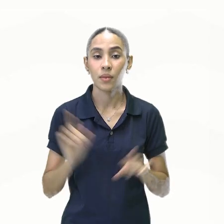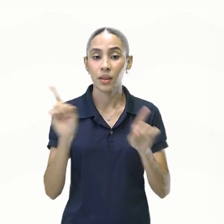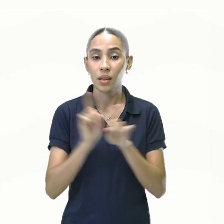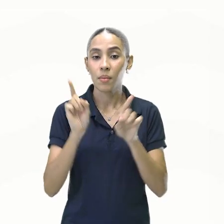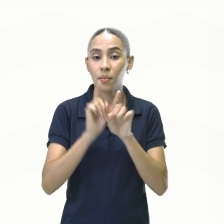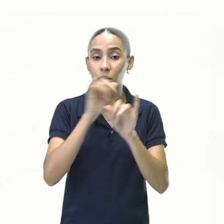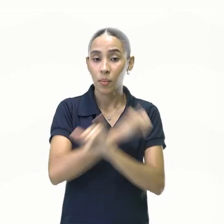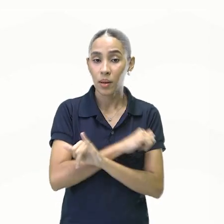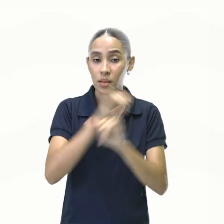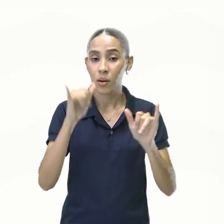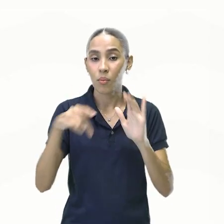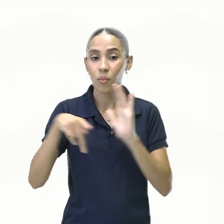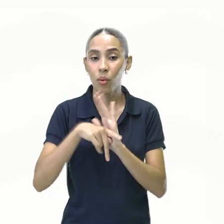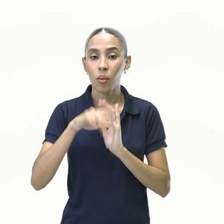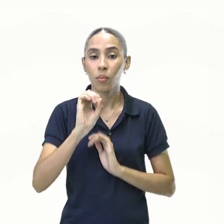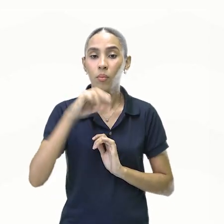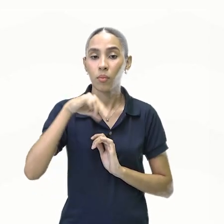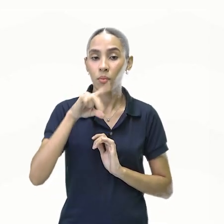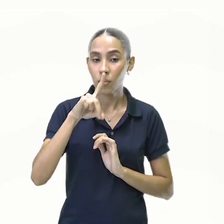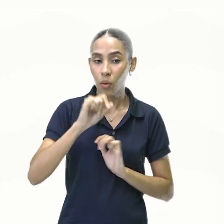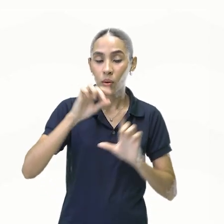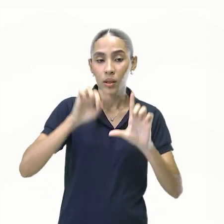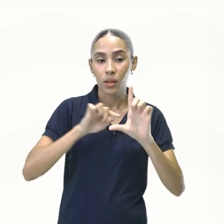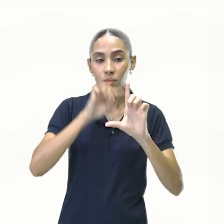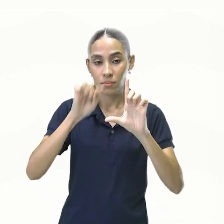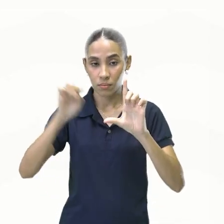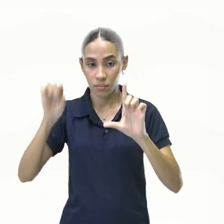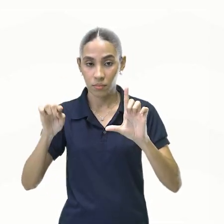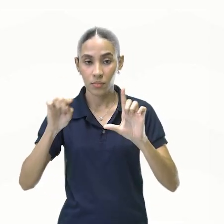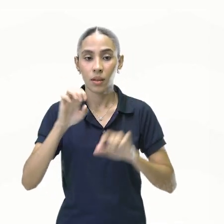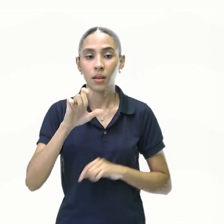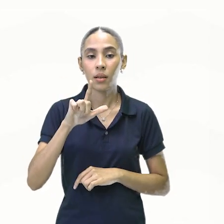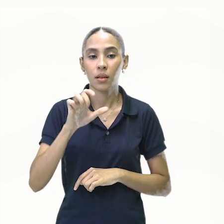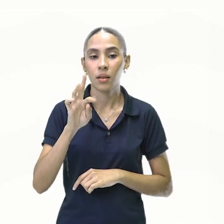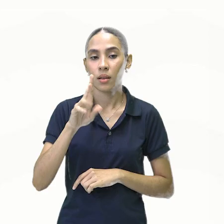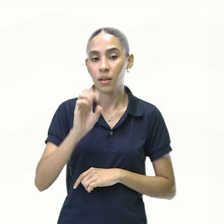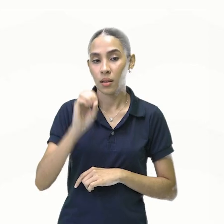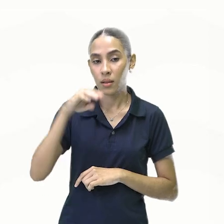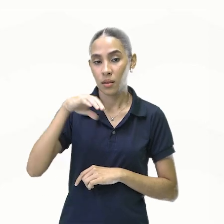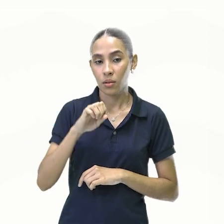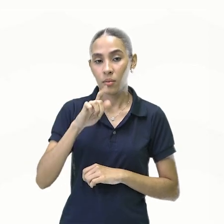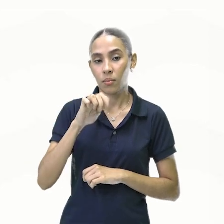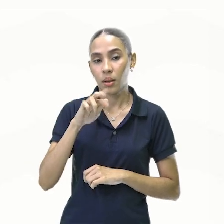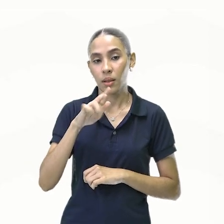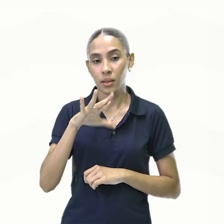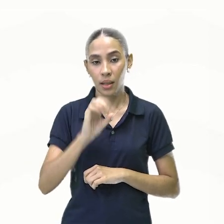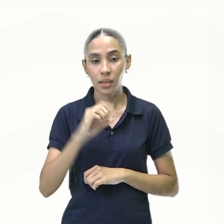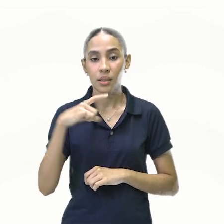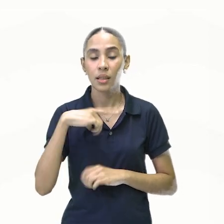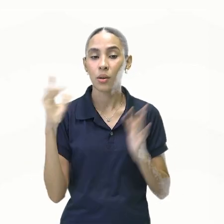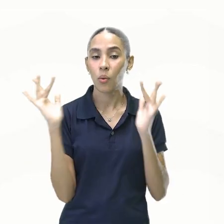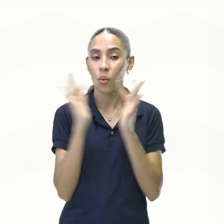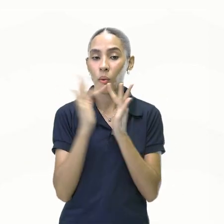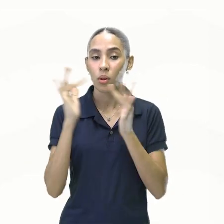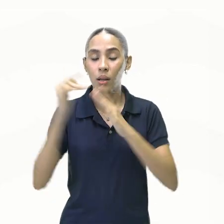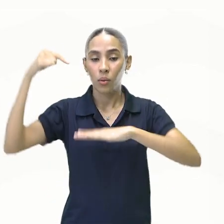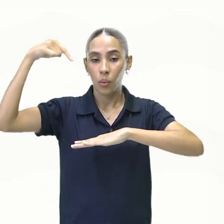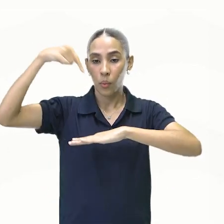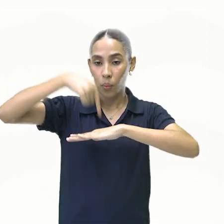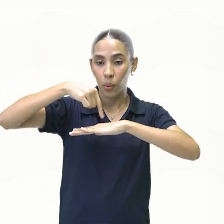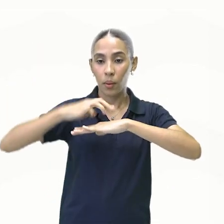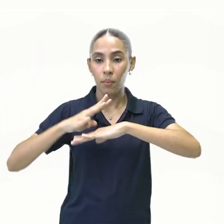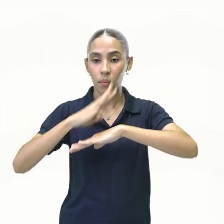velocidade de propagação da onda eletromagnética, quando essa atravessa